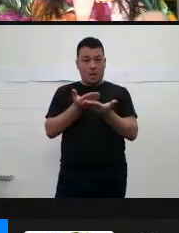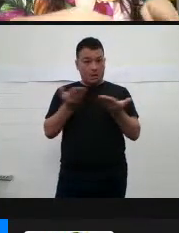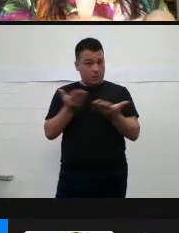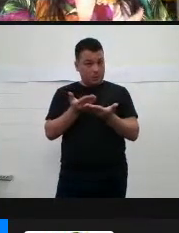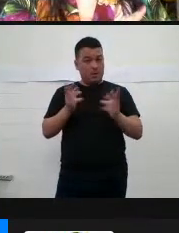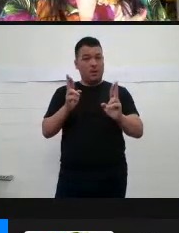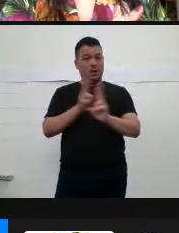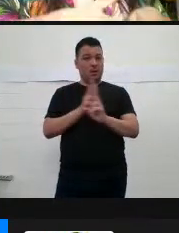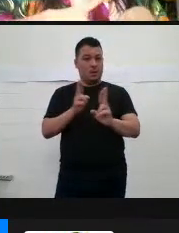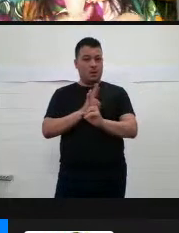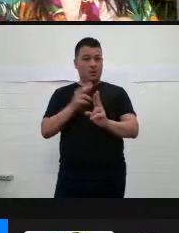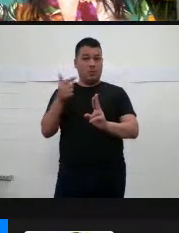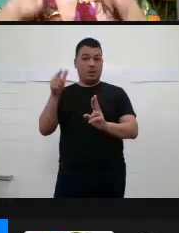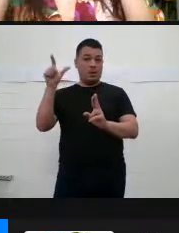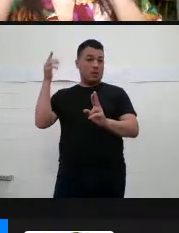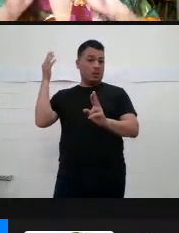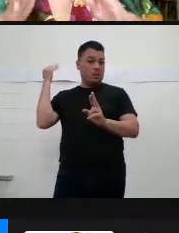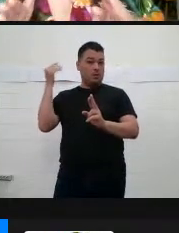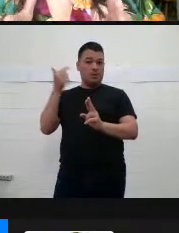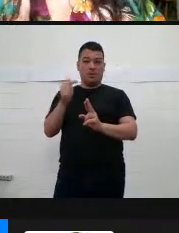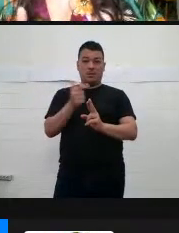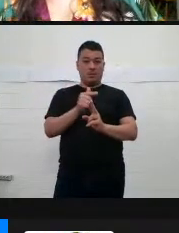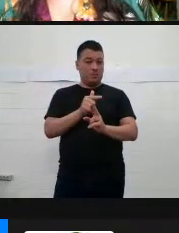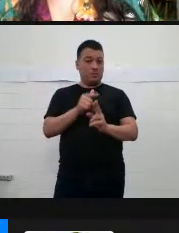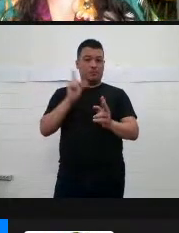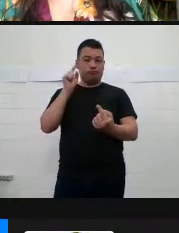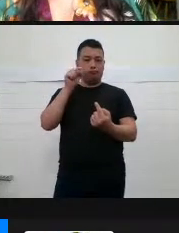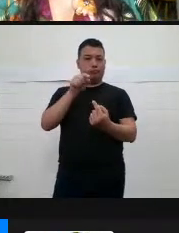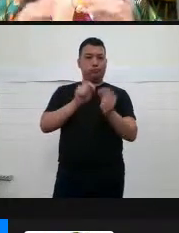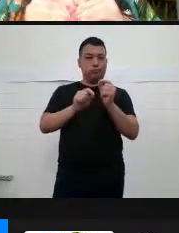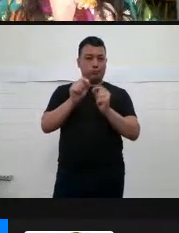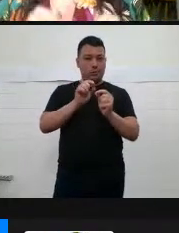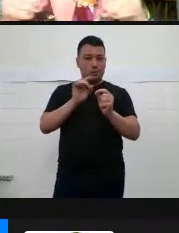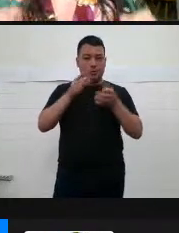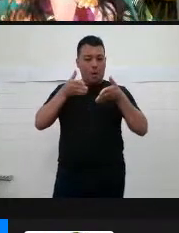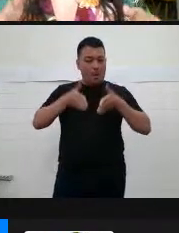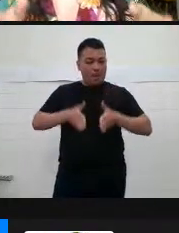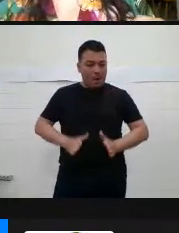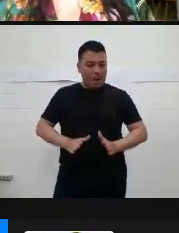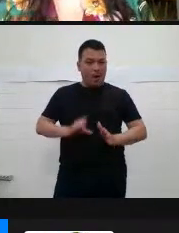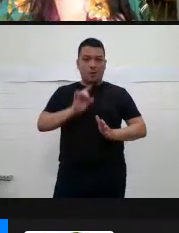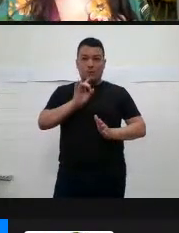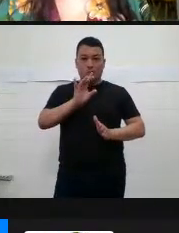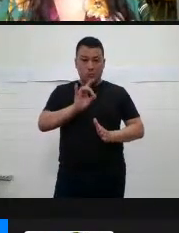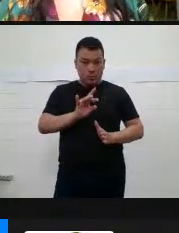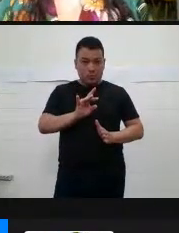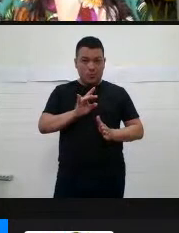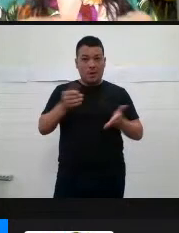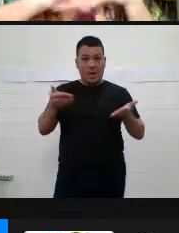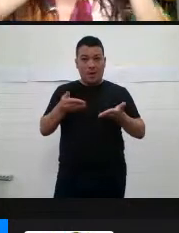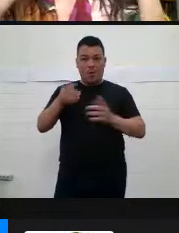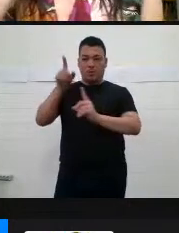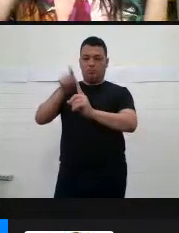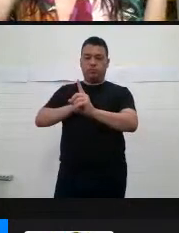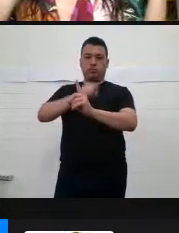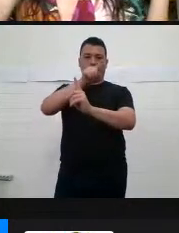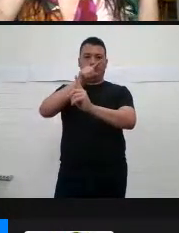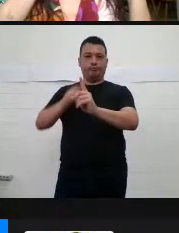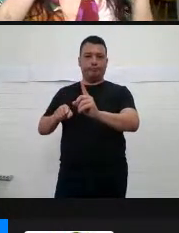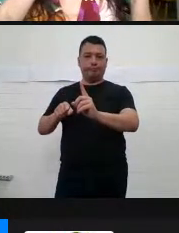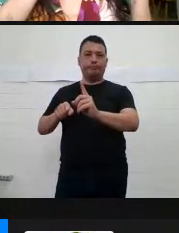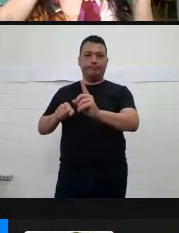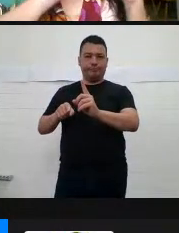não tinham o objetivo de reproduzir passam a ser condenadas, certo?